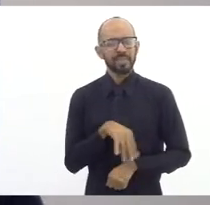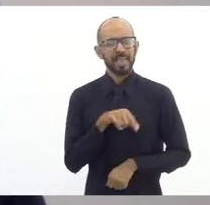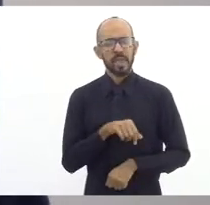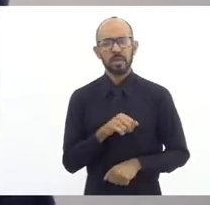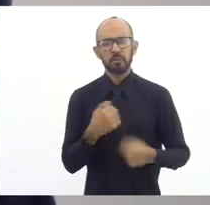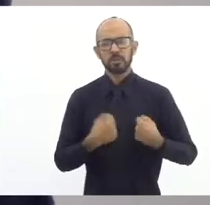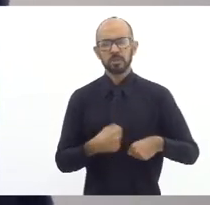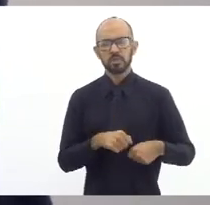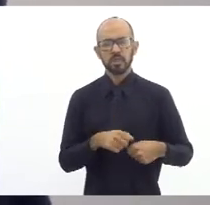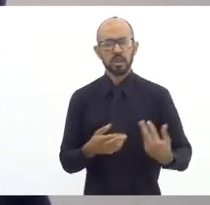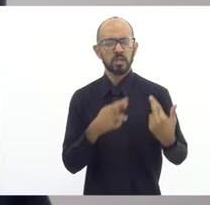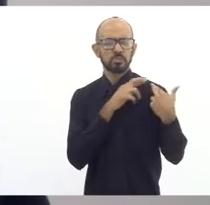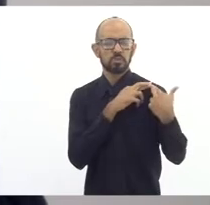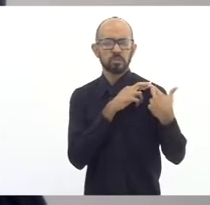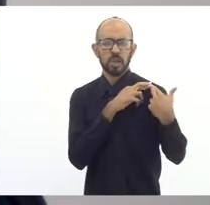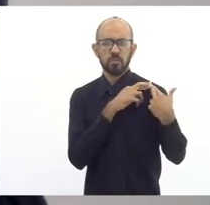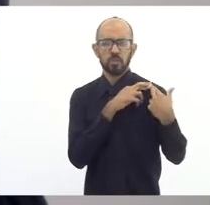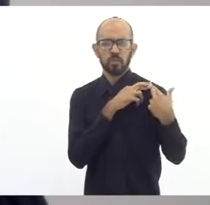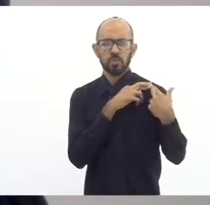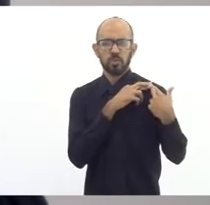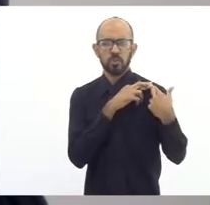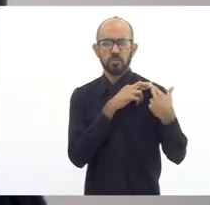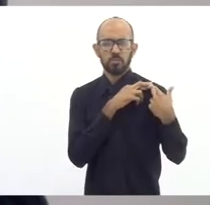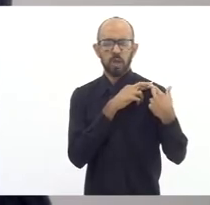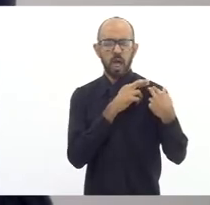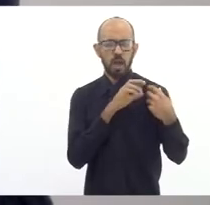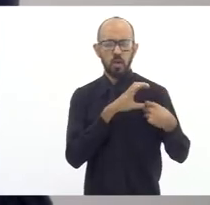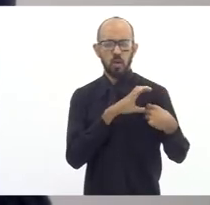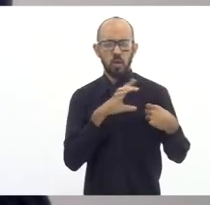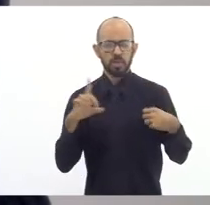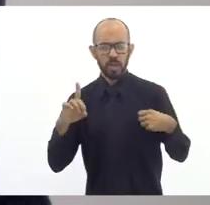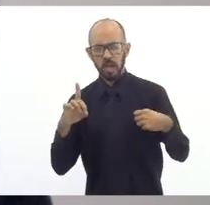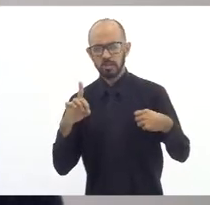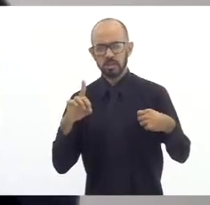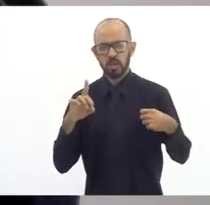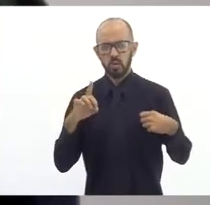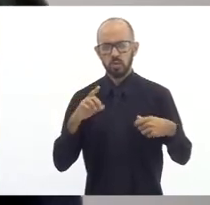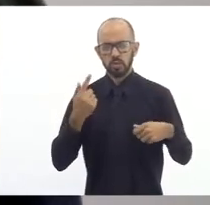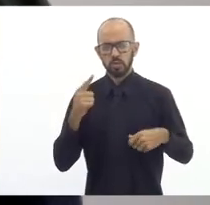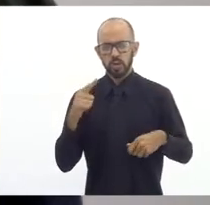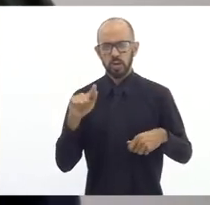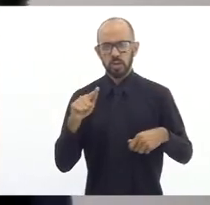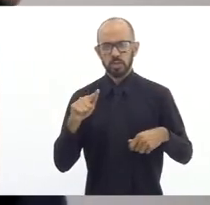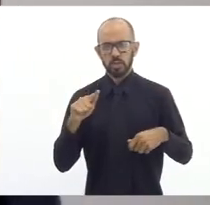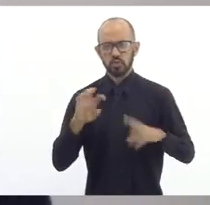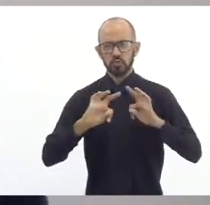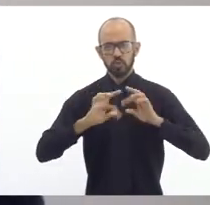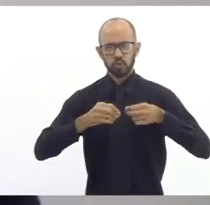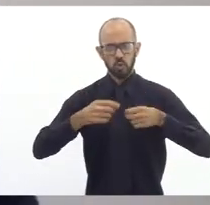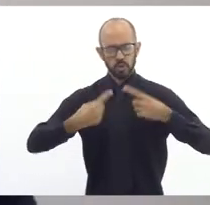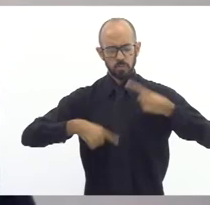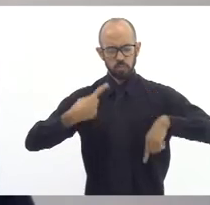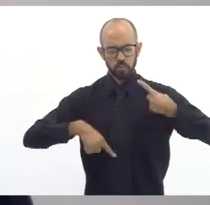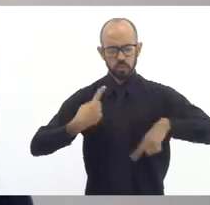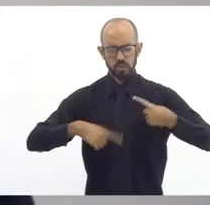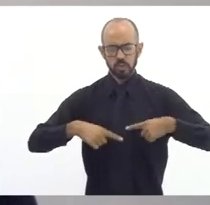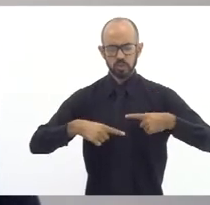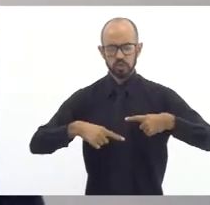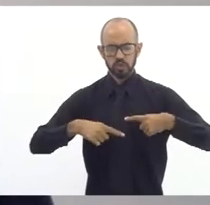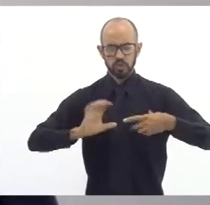ser responsável pela coordenação e gerência de toda a política